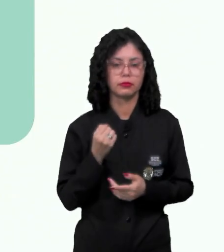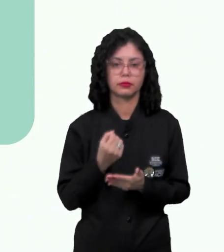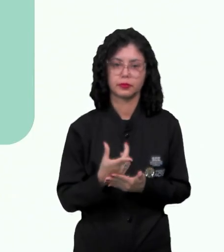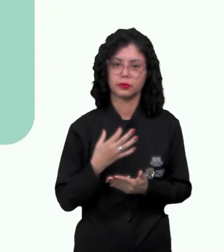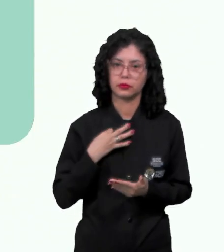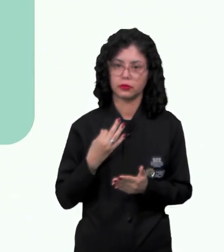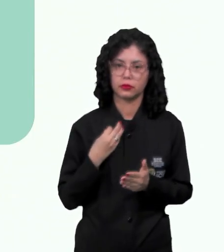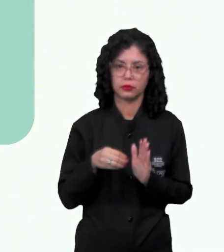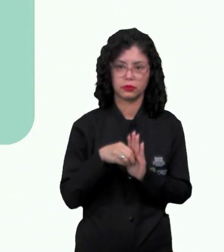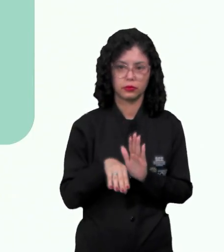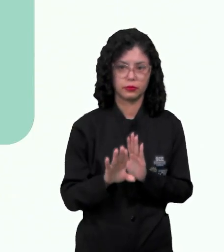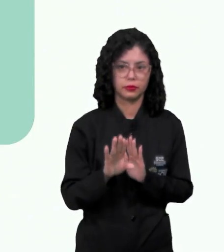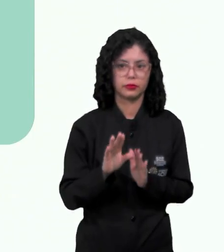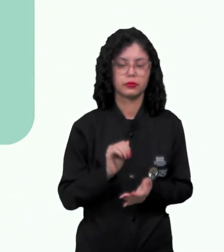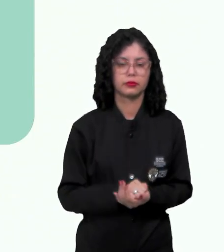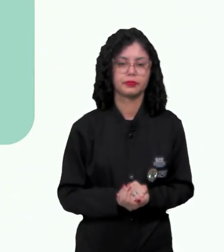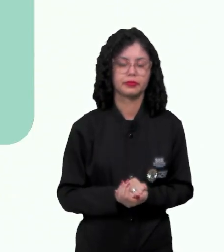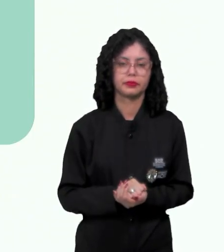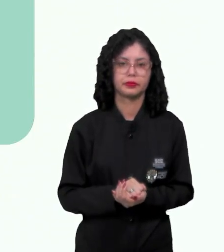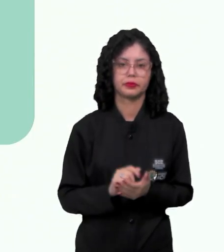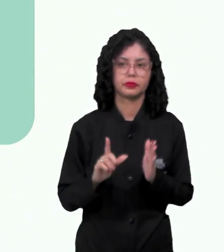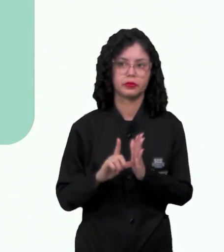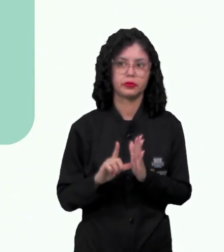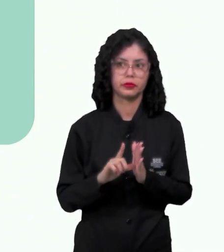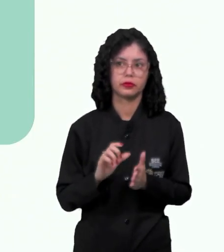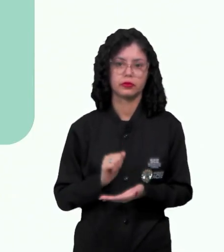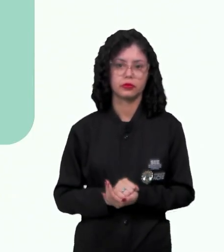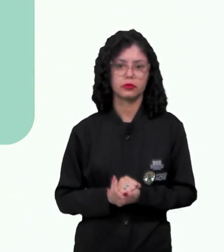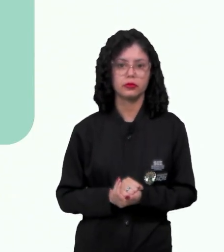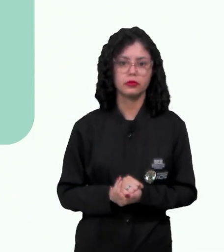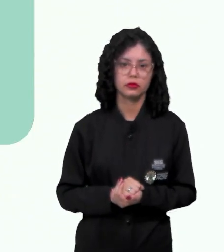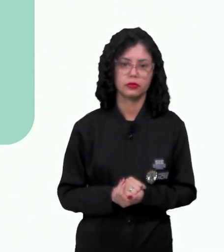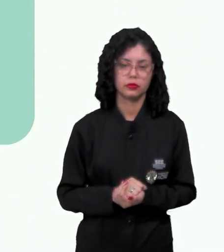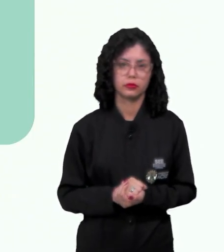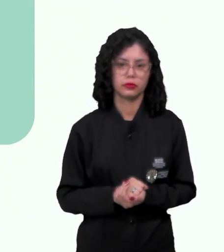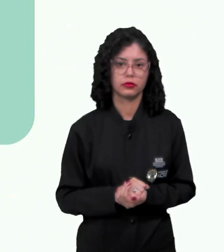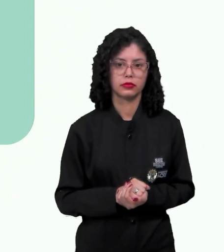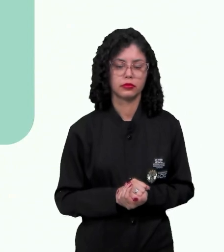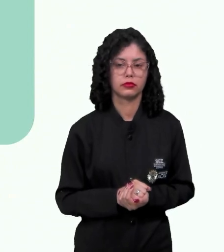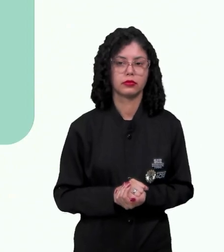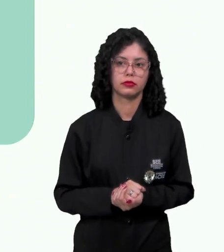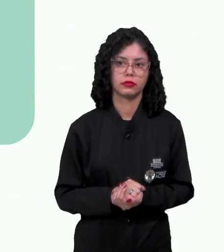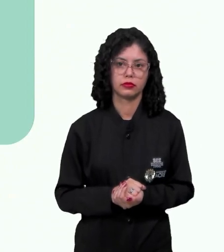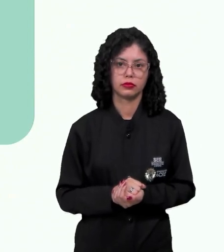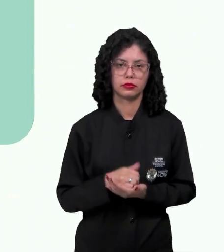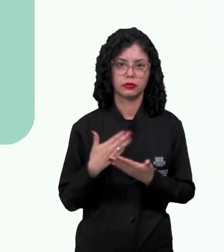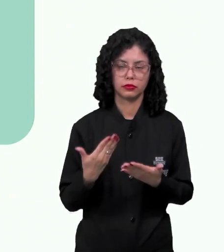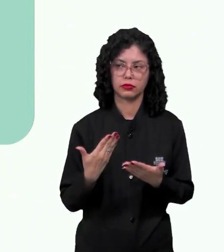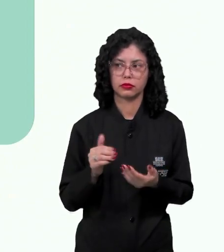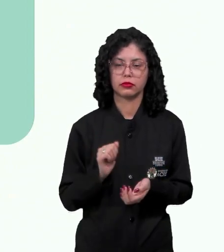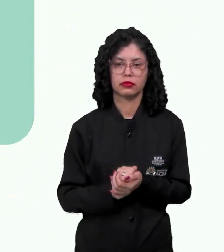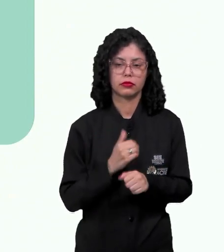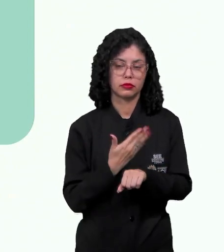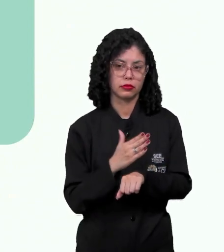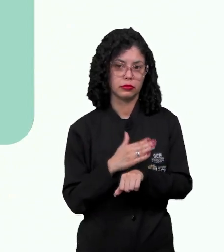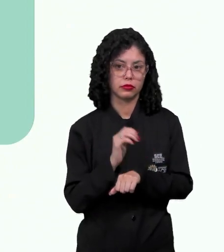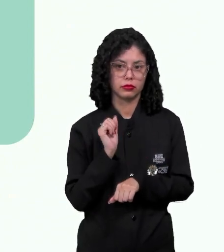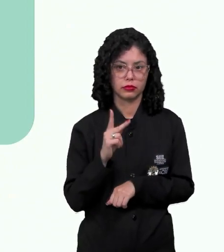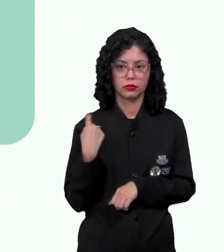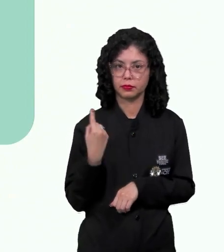é uma prática individual. Comprar em lojas virtuais, comprar roupas, isso é uma prática o